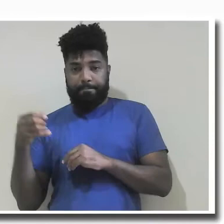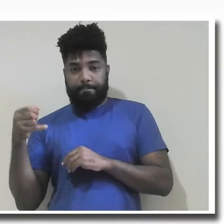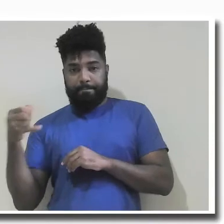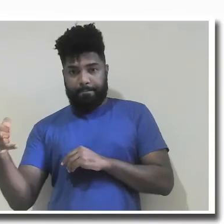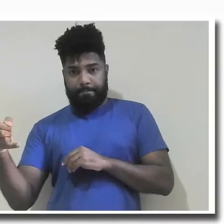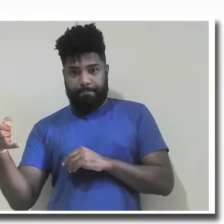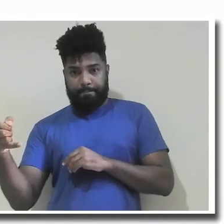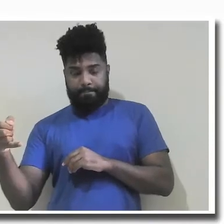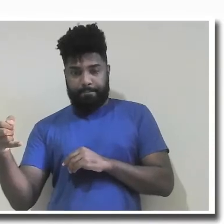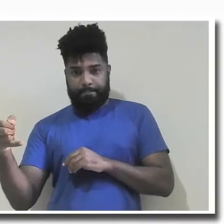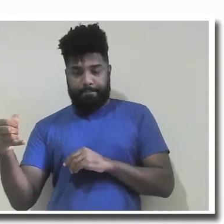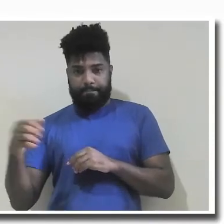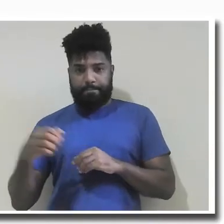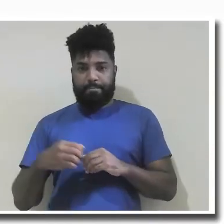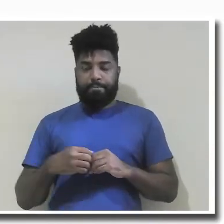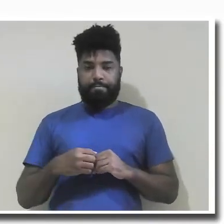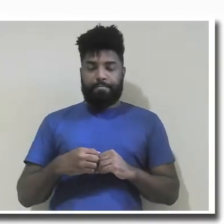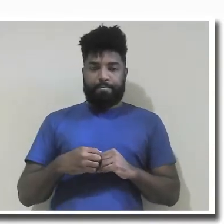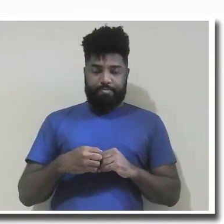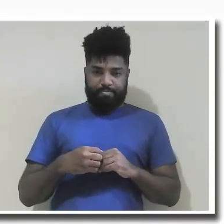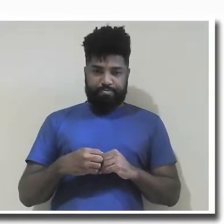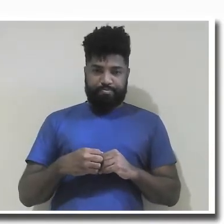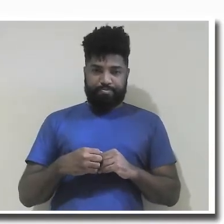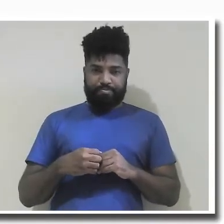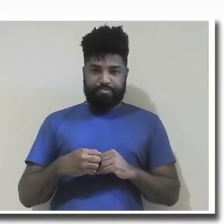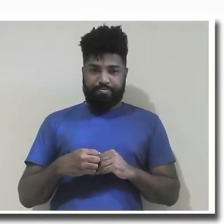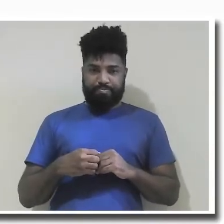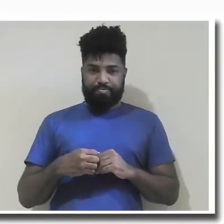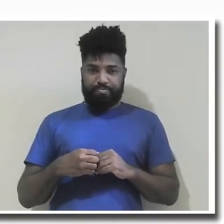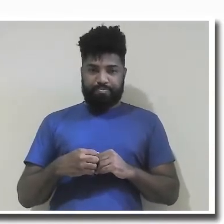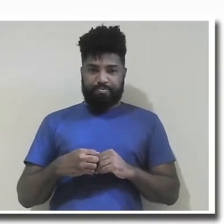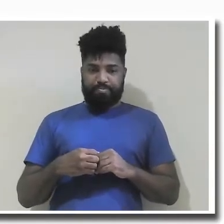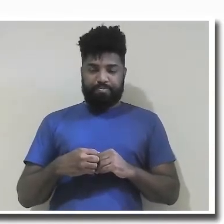menos. Então, 3 vezes 7,